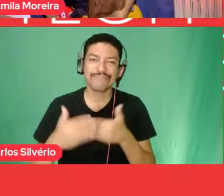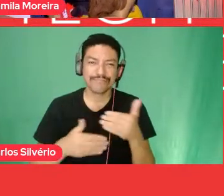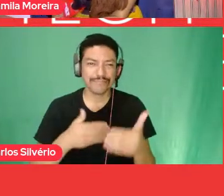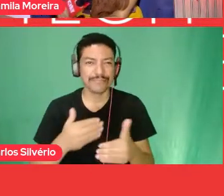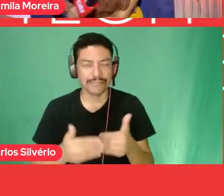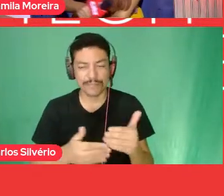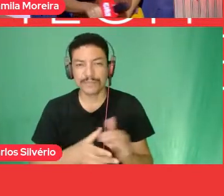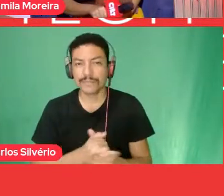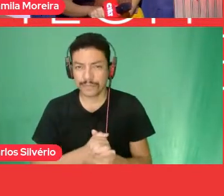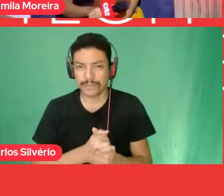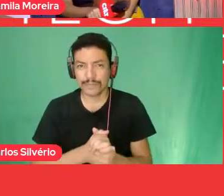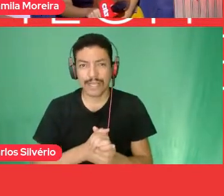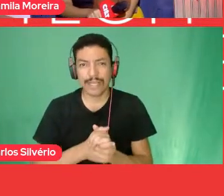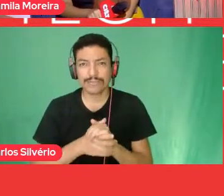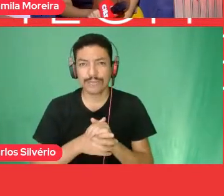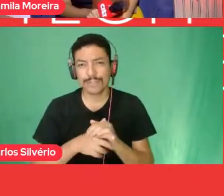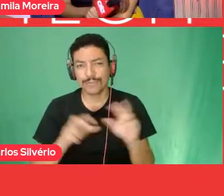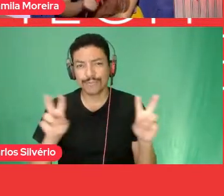que é mais sobre isso.